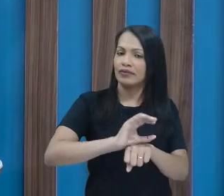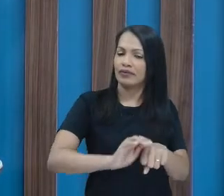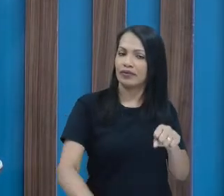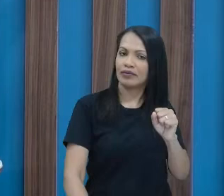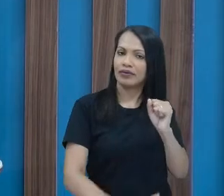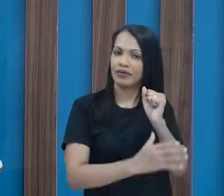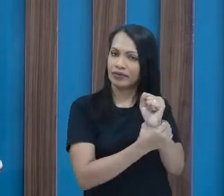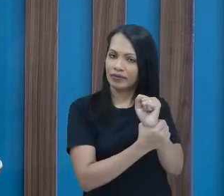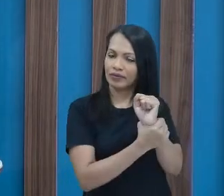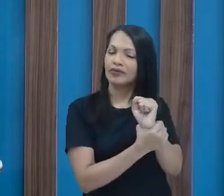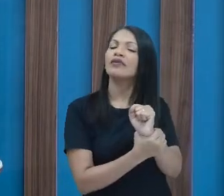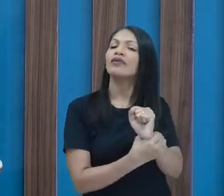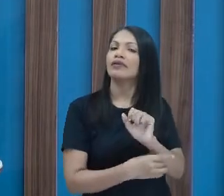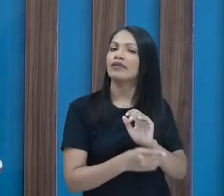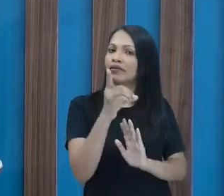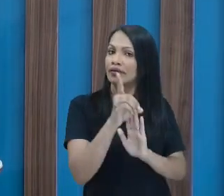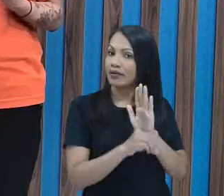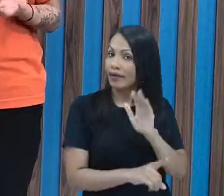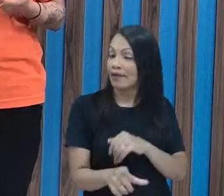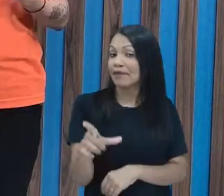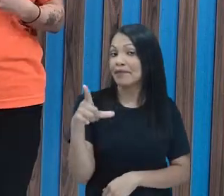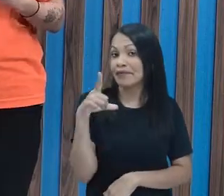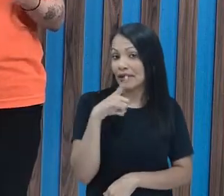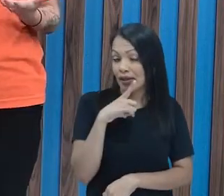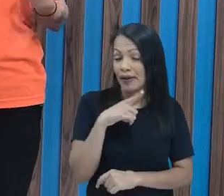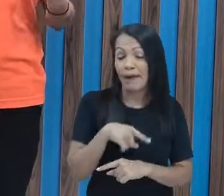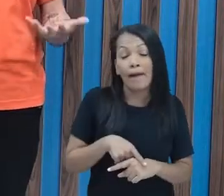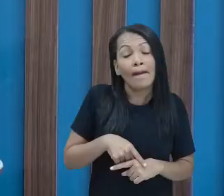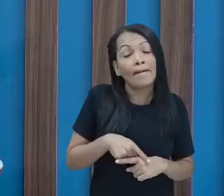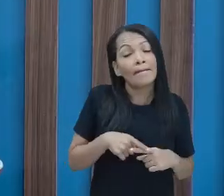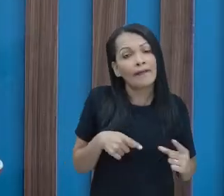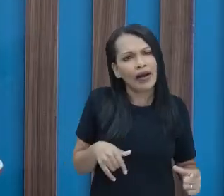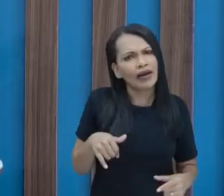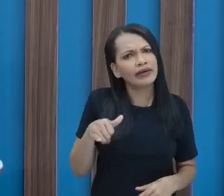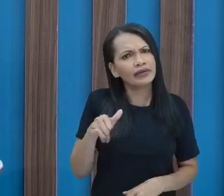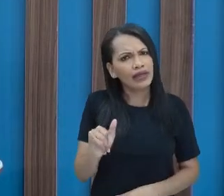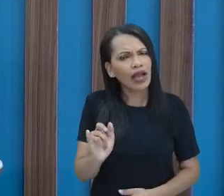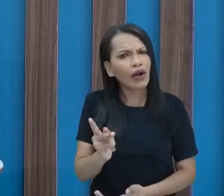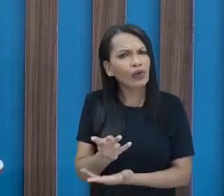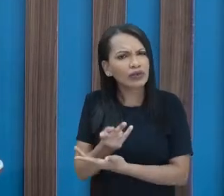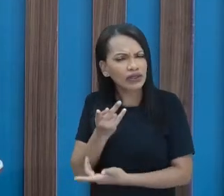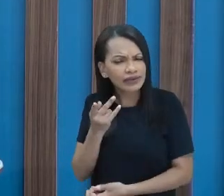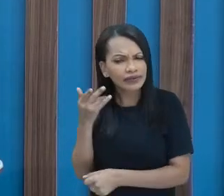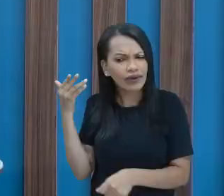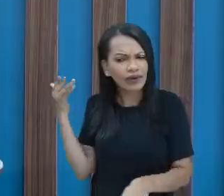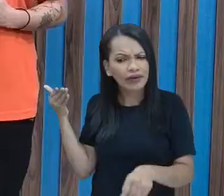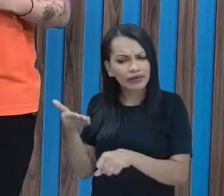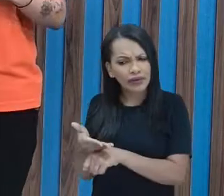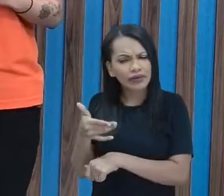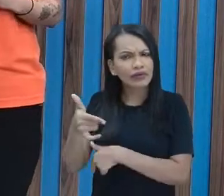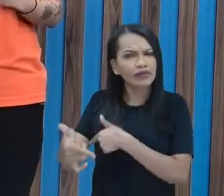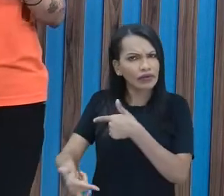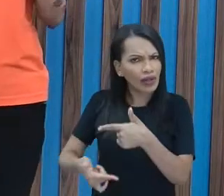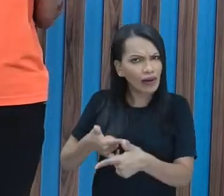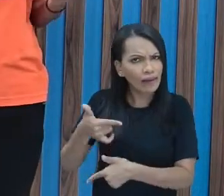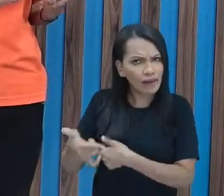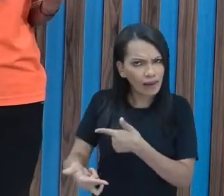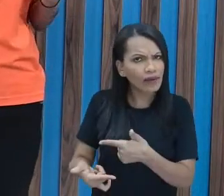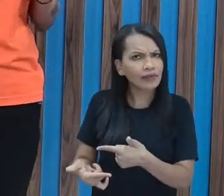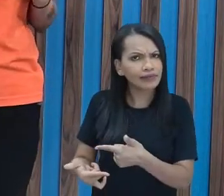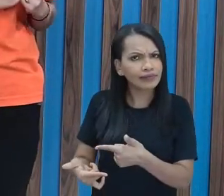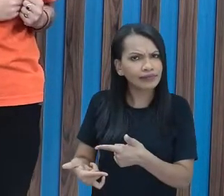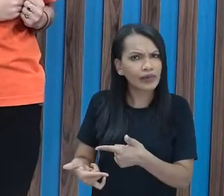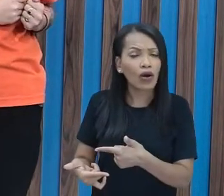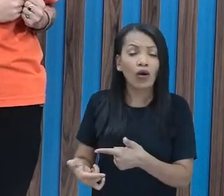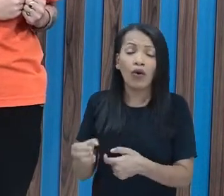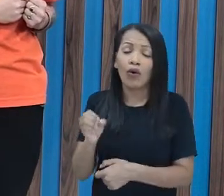carta máxima. Porém, será que a gente tem, por exemplo, acesso ao trabalho? Ou tem muito